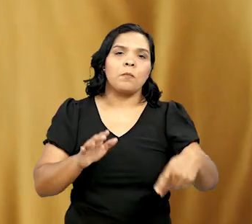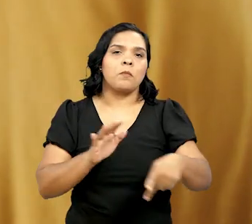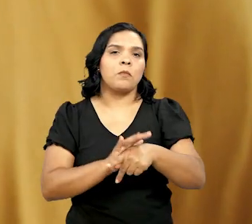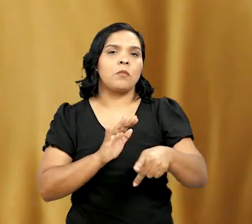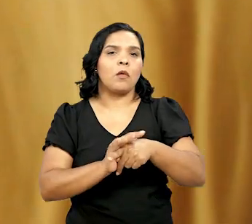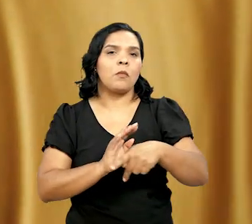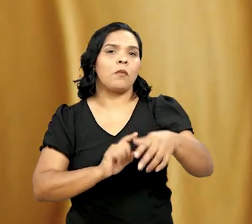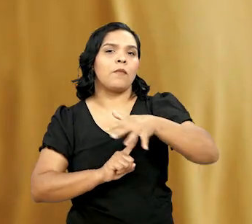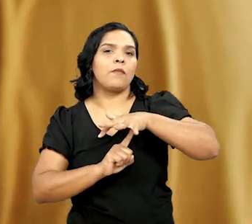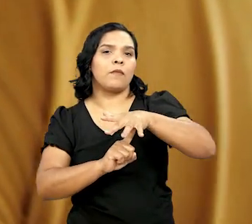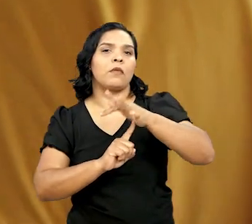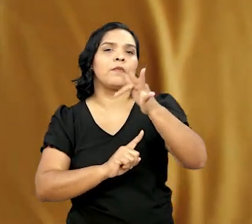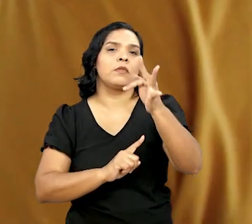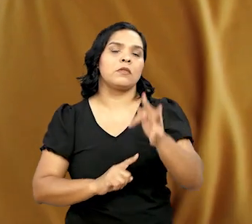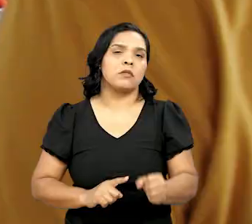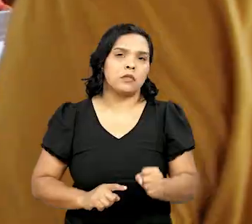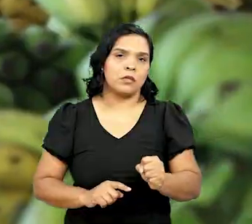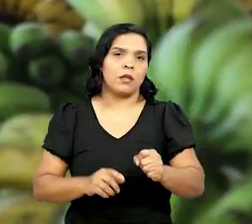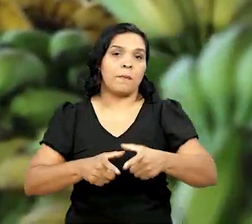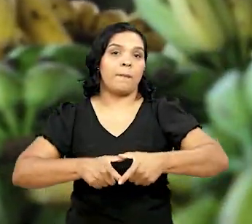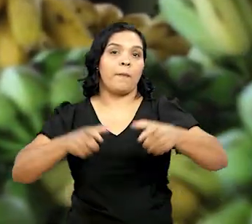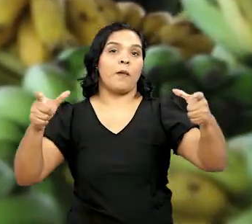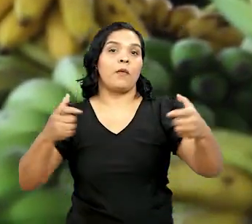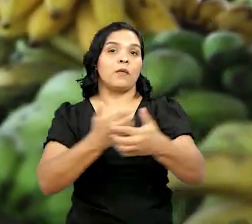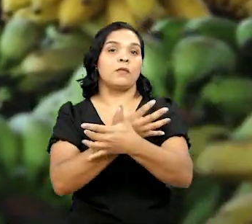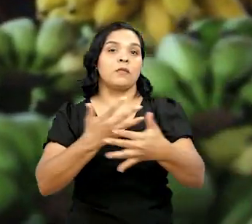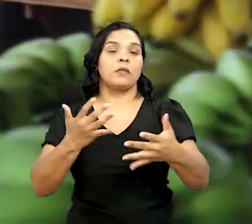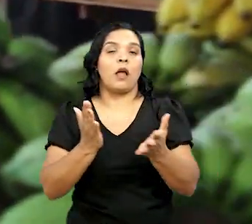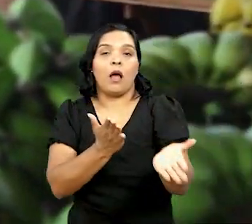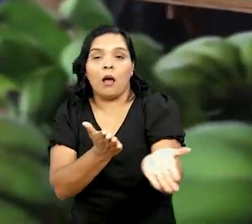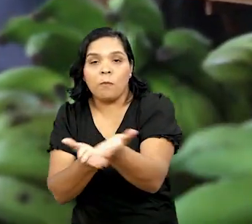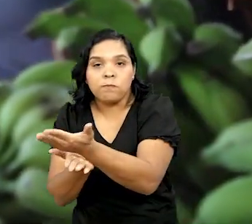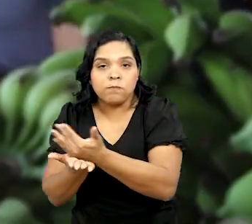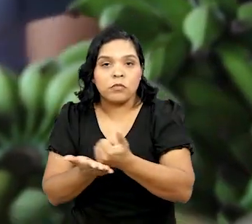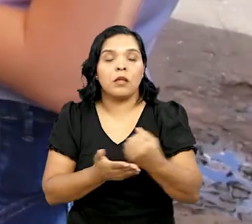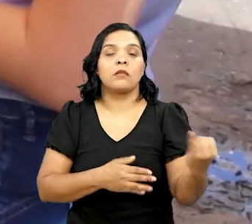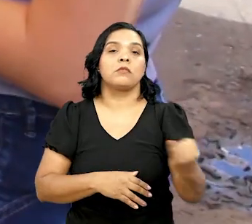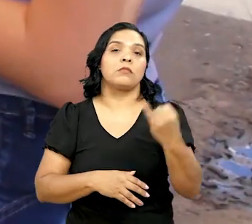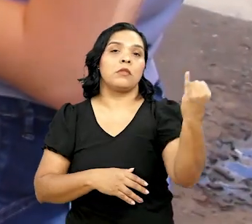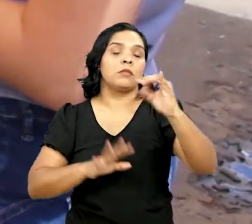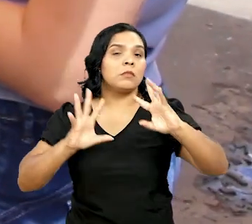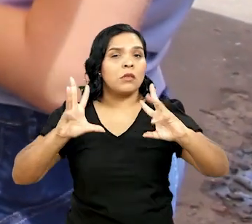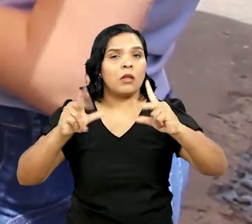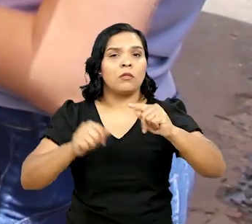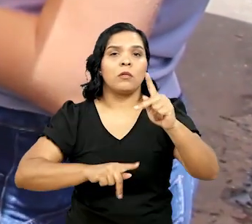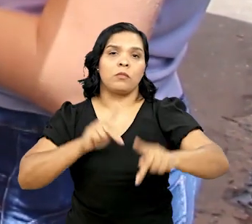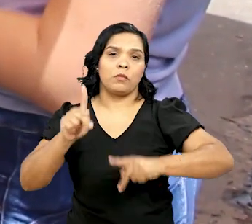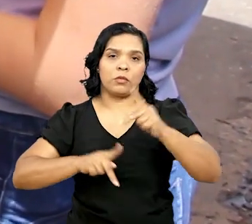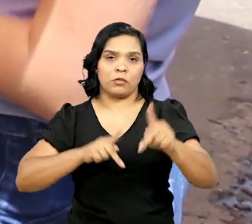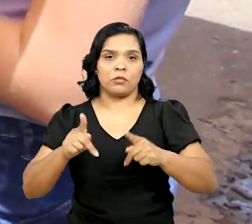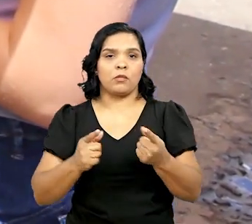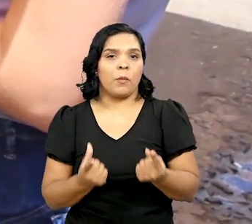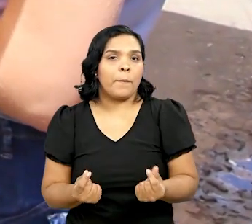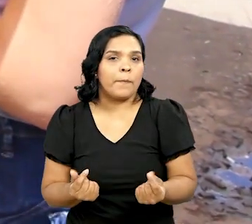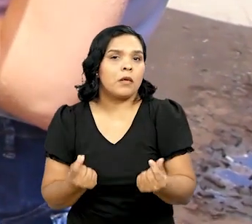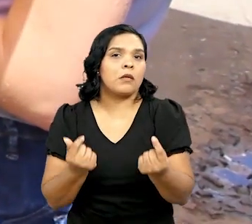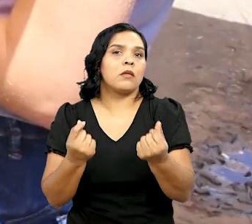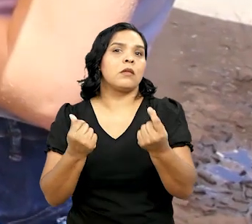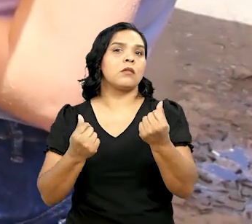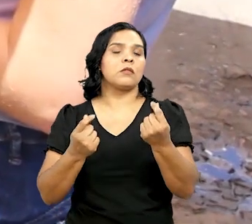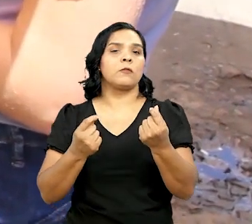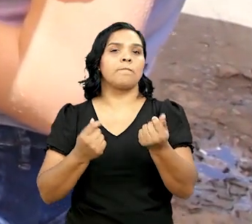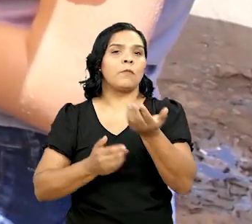Santana, segunda maior cidade da Bahia, para levantar dados importantes para toda a população. O preço dos